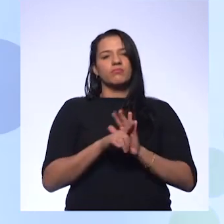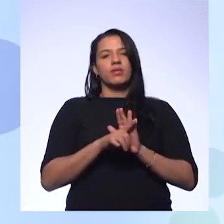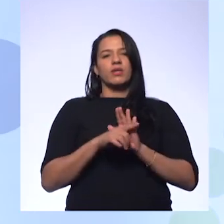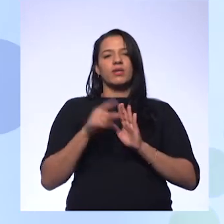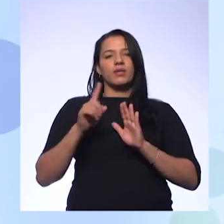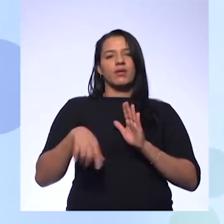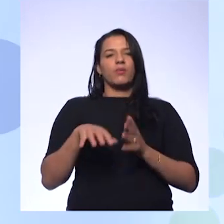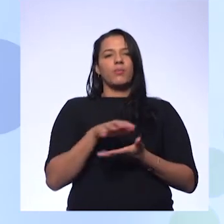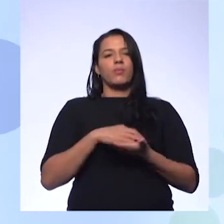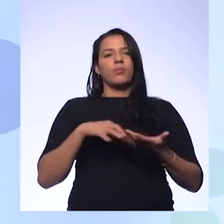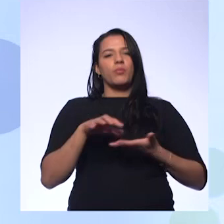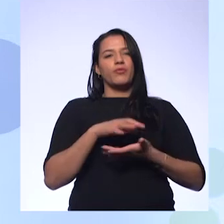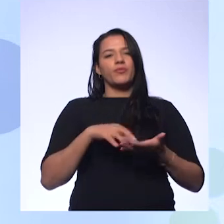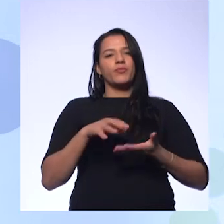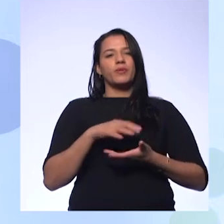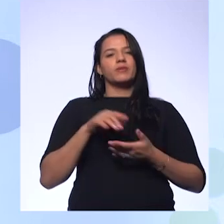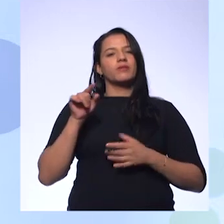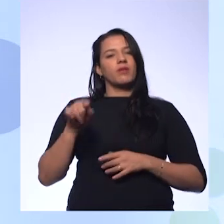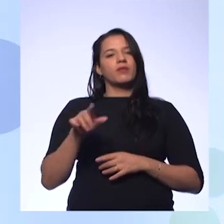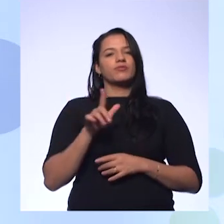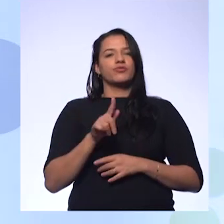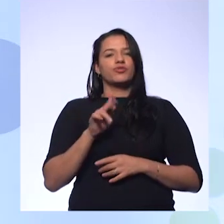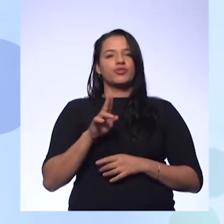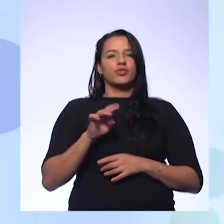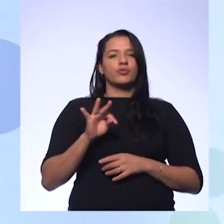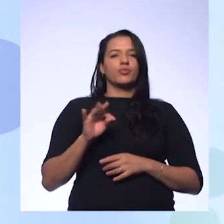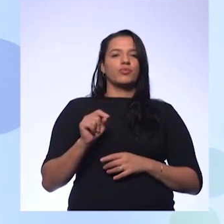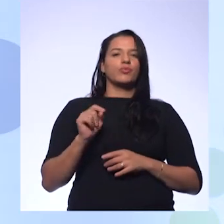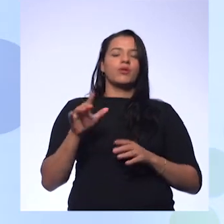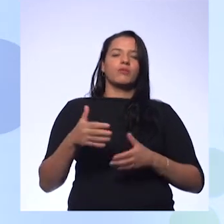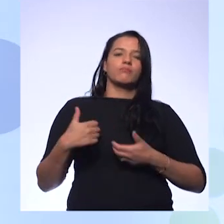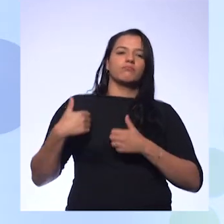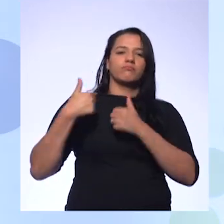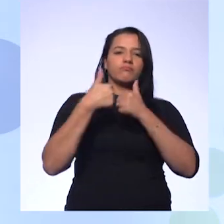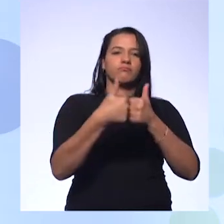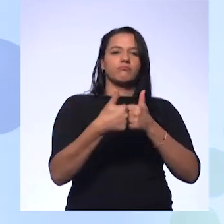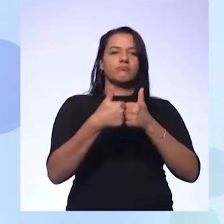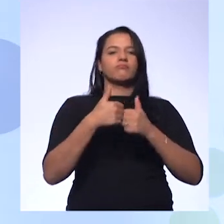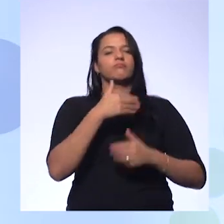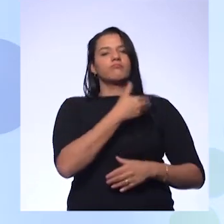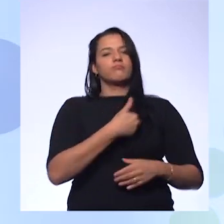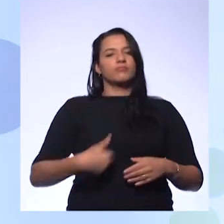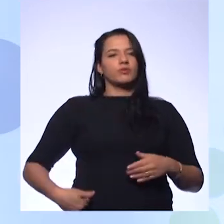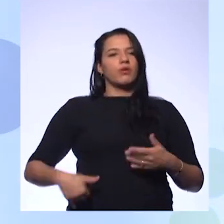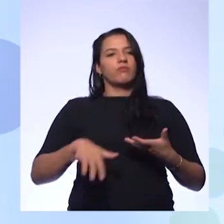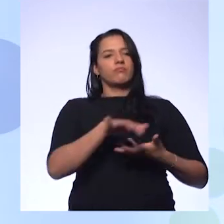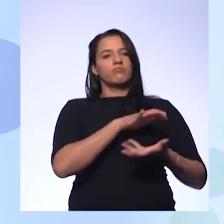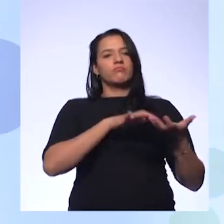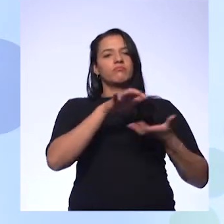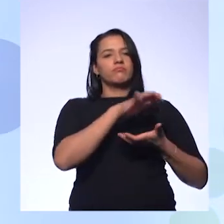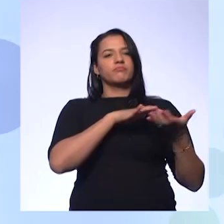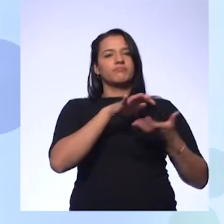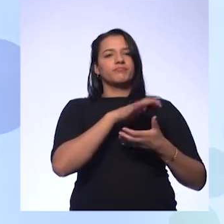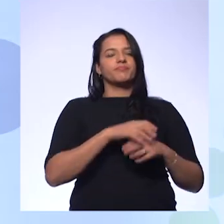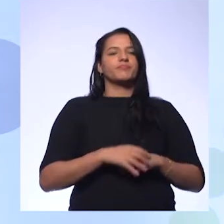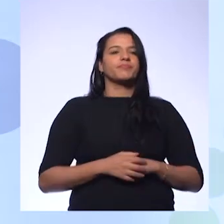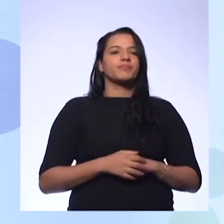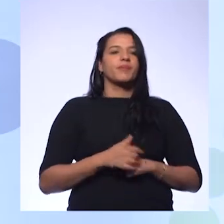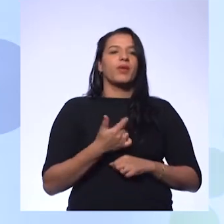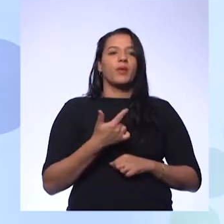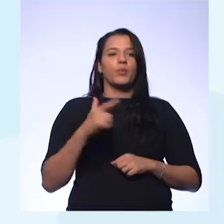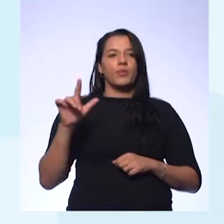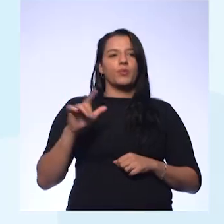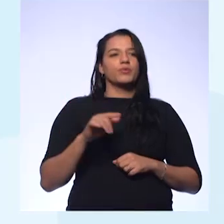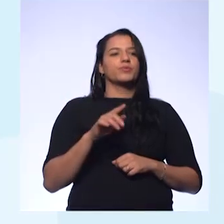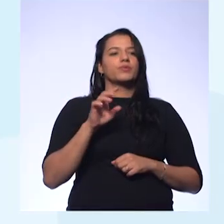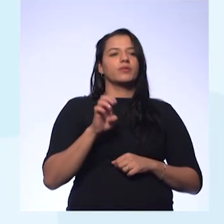movimento que fez com que Getúlio Vargas chegasse ao poder. Então, ele fala que foi uma revolução. Já o Edgar Dedecker,